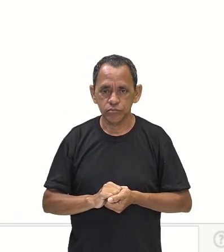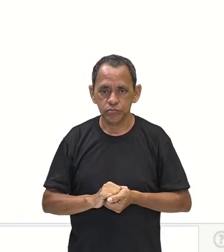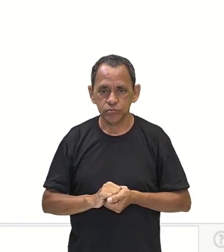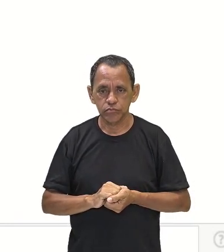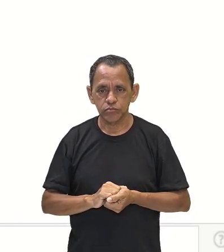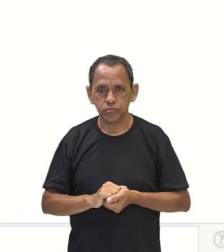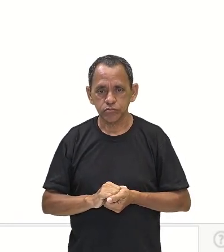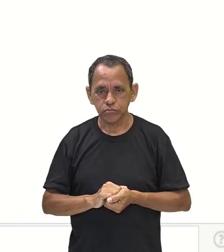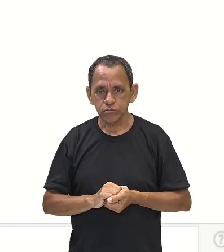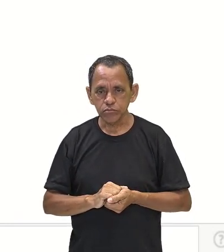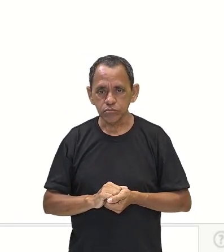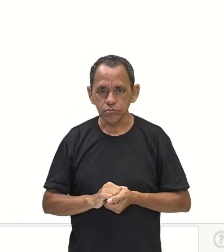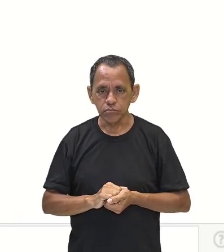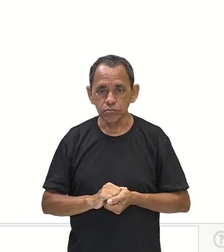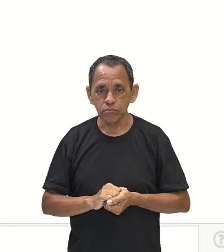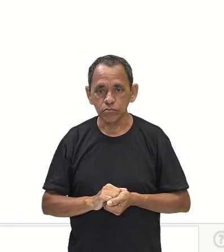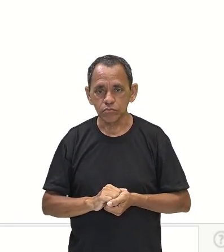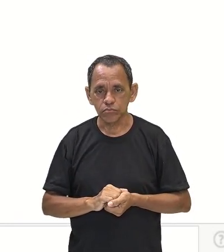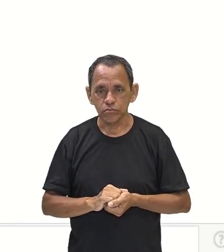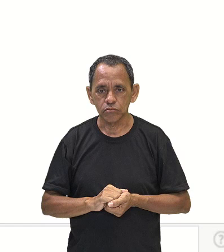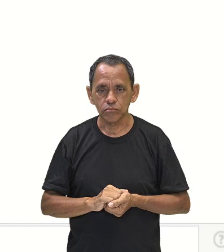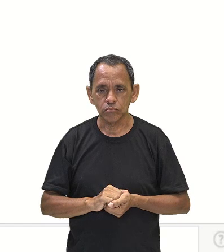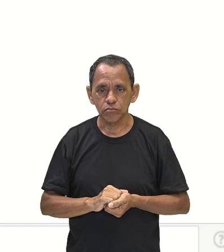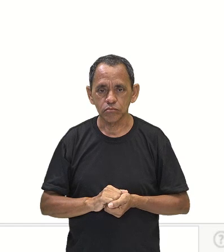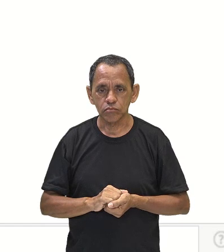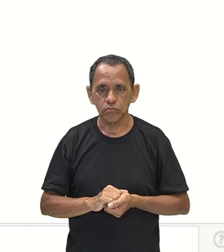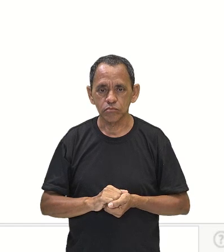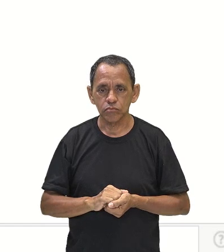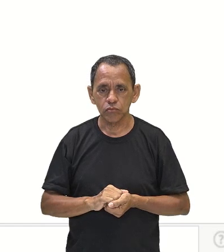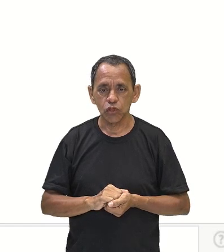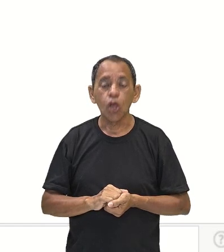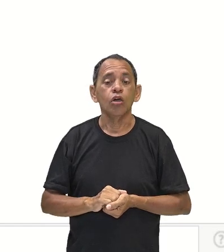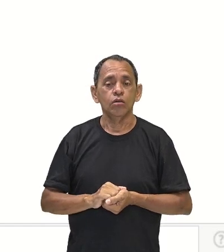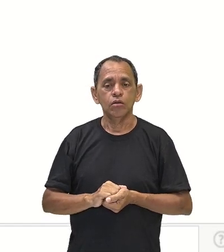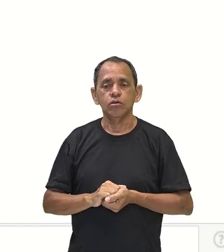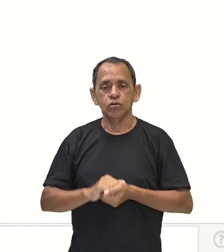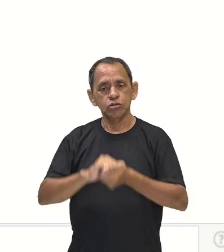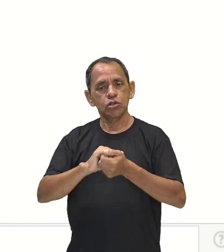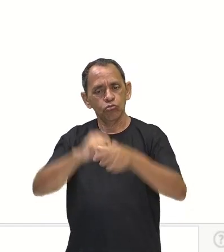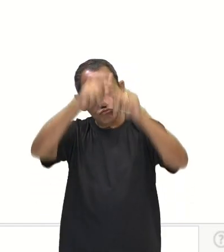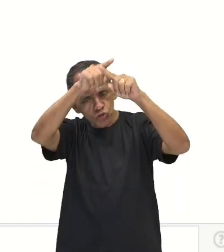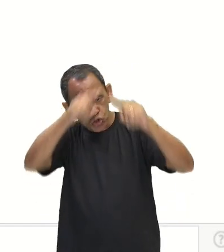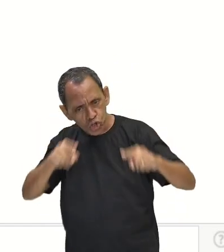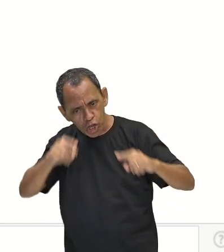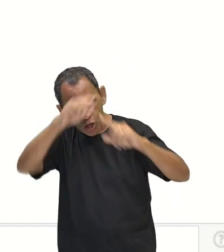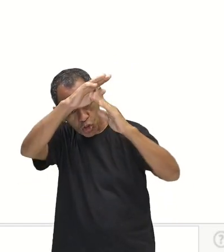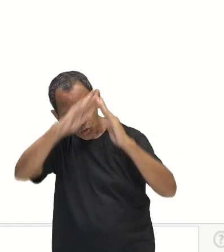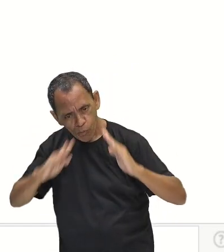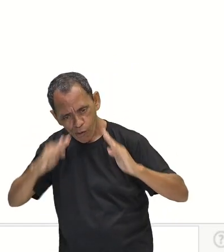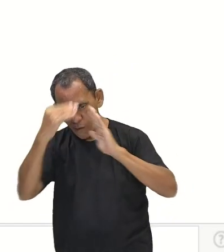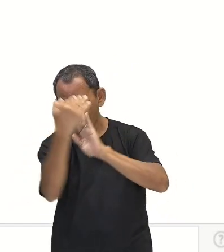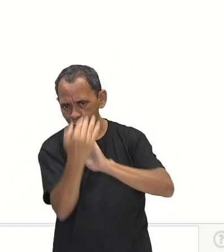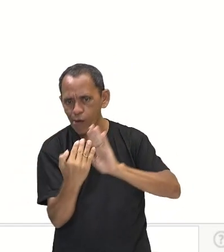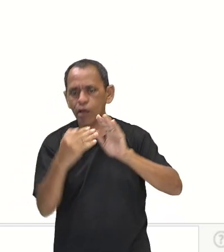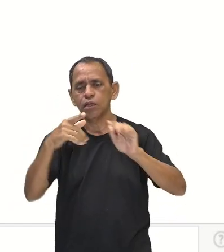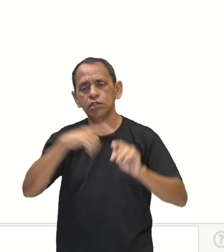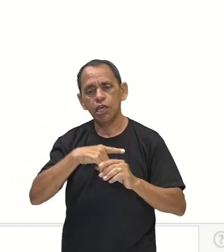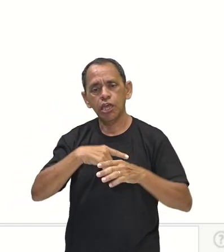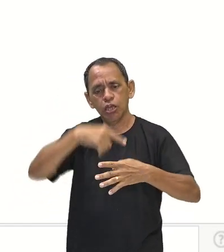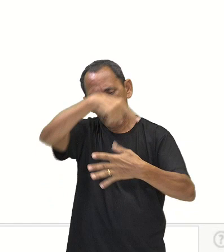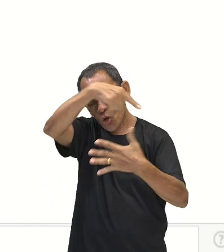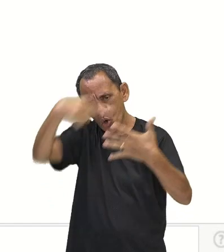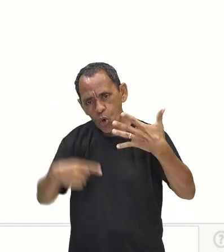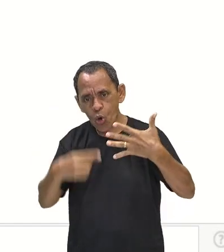vai possuir seus ângulos internos iguais, todos eles iguais a 60. Por quê? Já vimos em